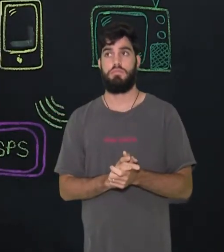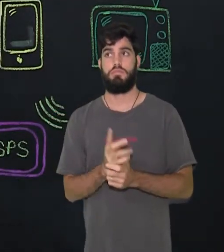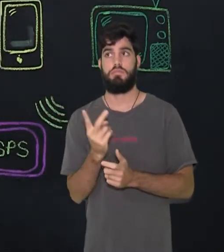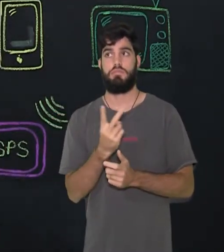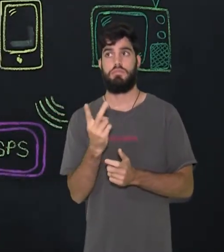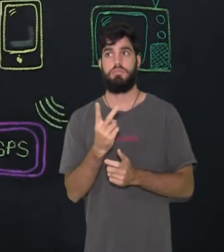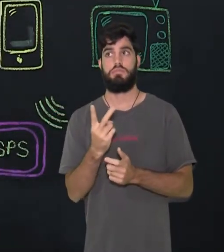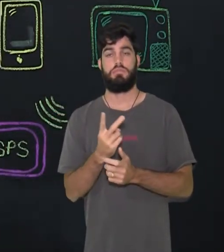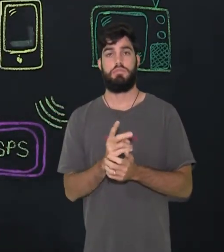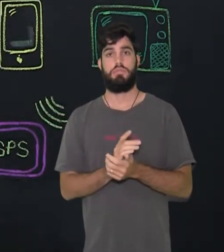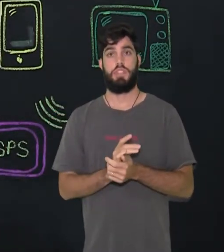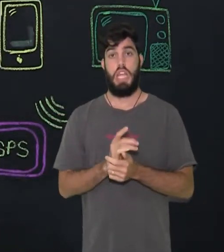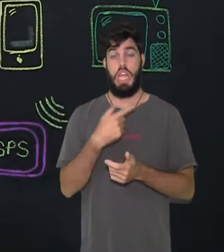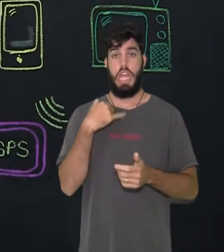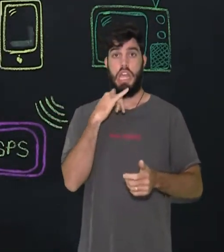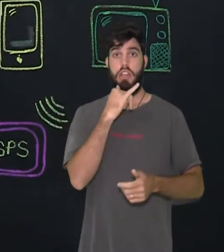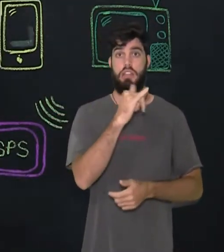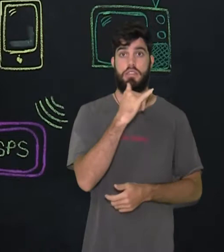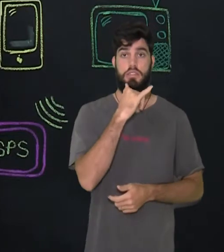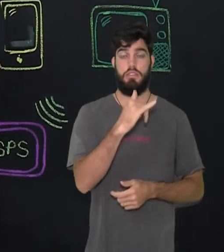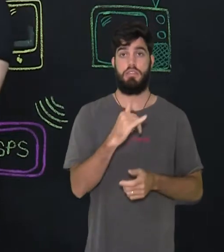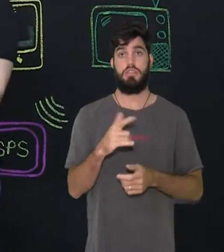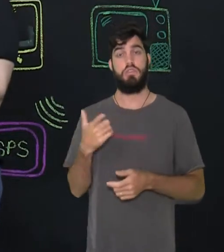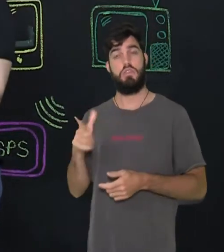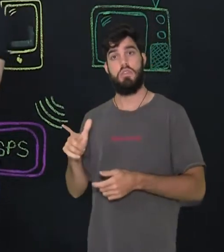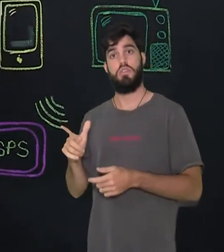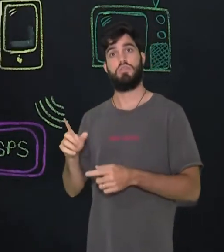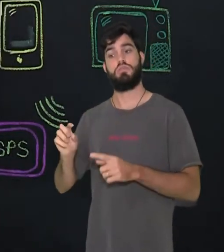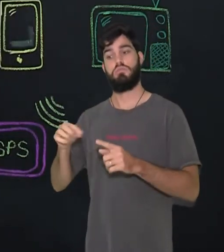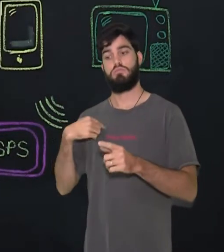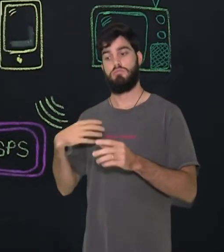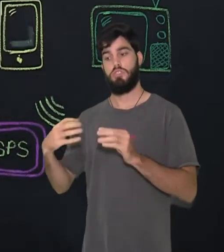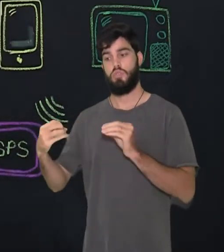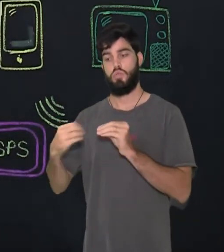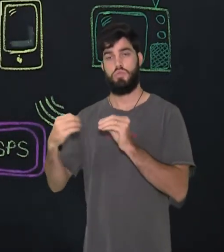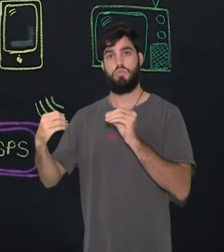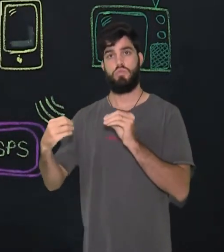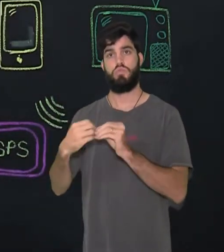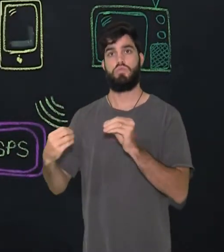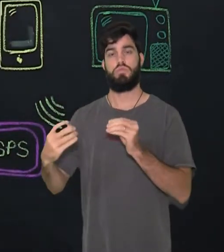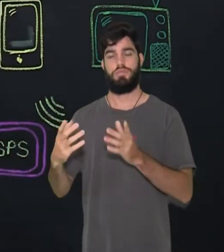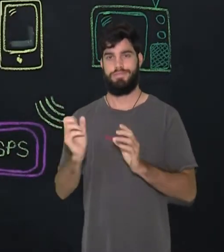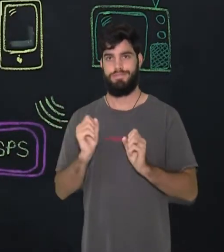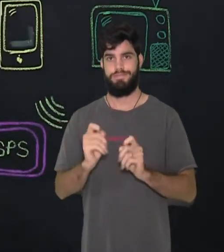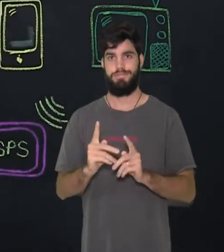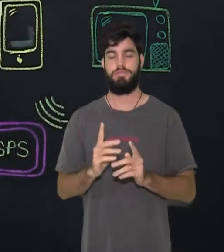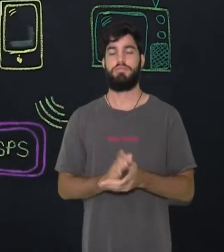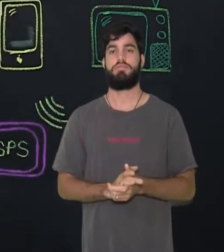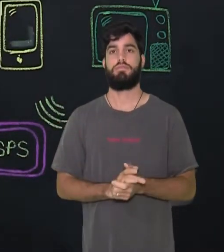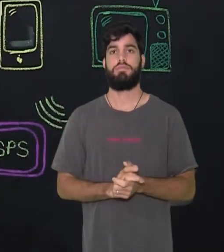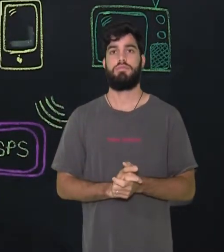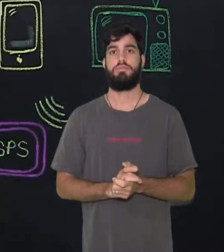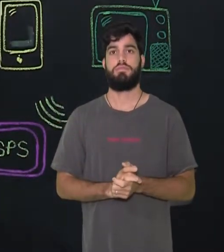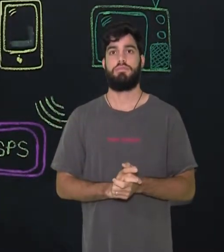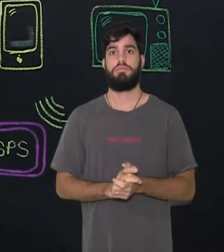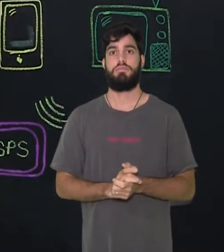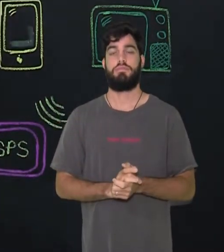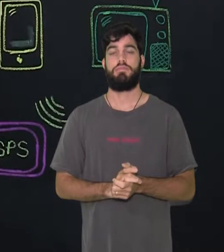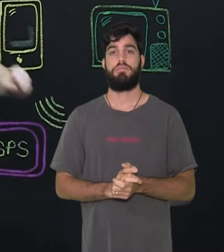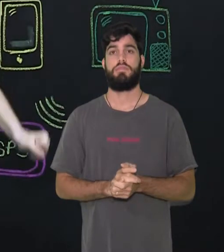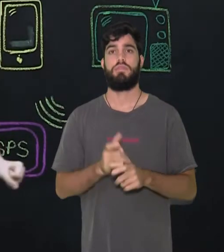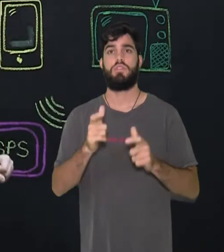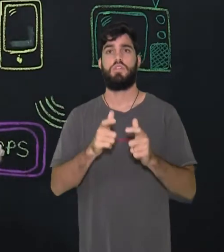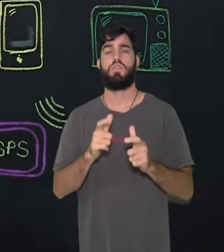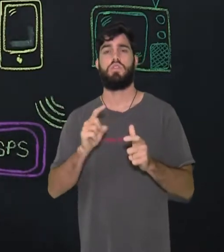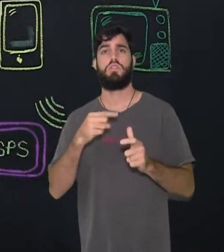magnético. Então, uma coisa relacionada com eletricidade e um magnetismo. Tudo bem? Juntou as duas, a gente tem ondas eletromagnéticas. Onde